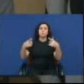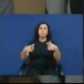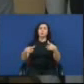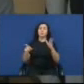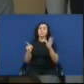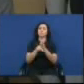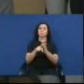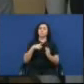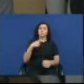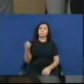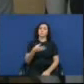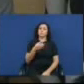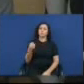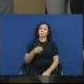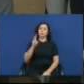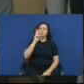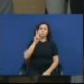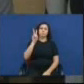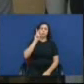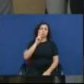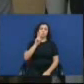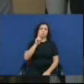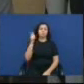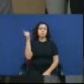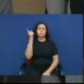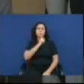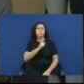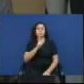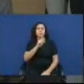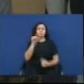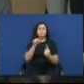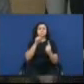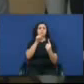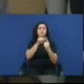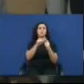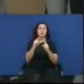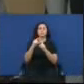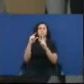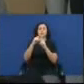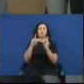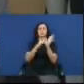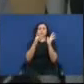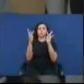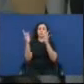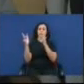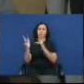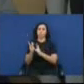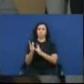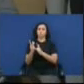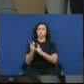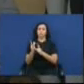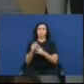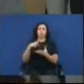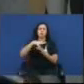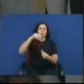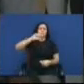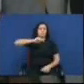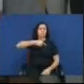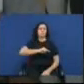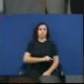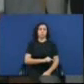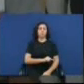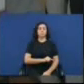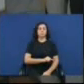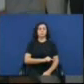paradigmas, alcançar com a palavra de Jesus os núcleos mais profundos da alma das cidades.